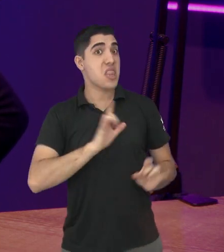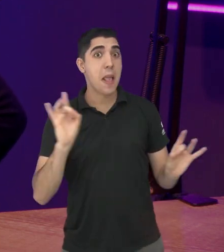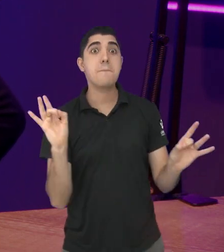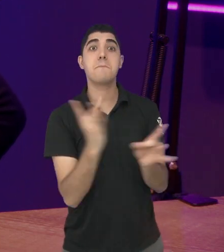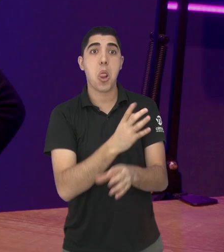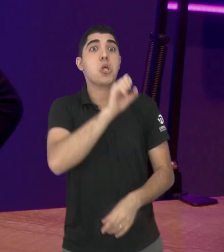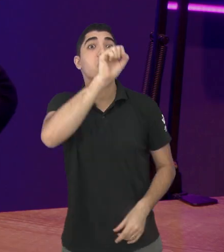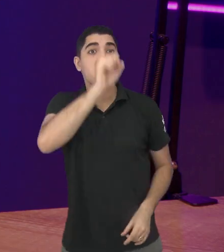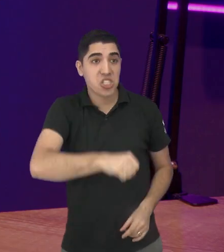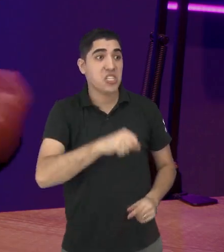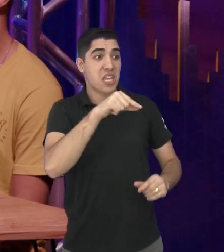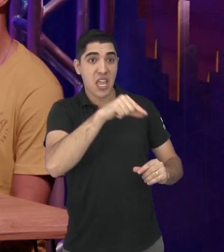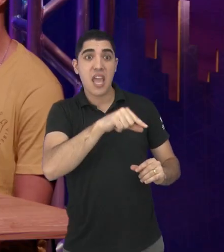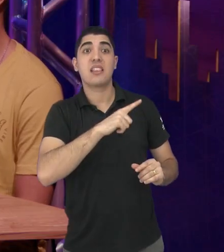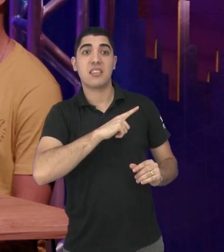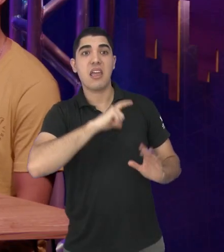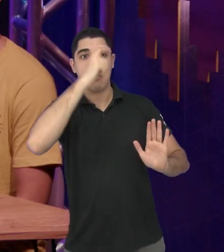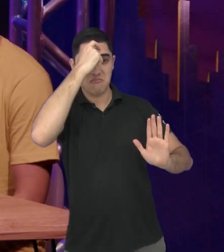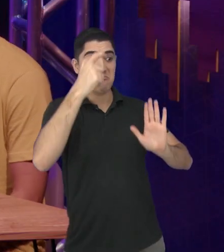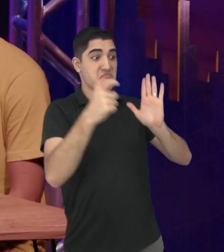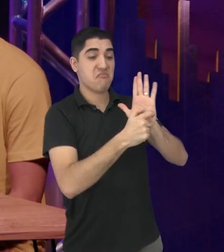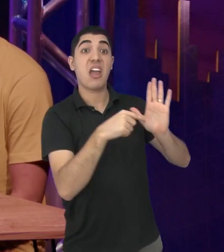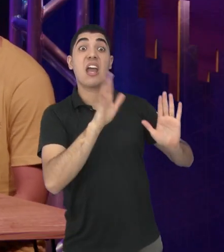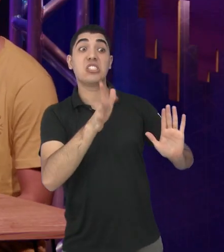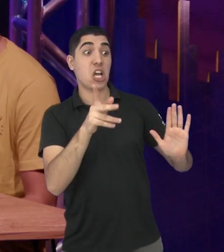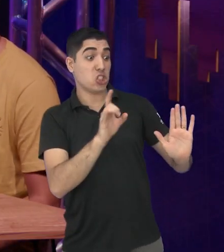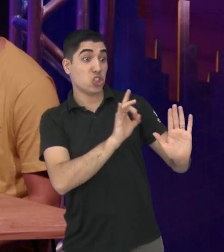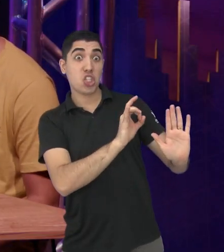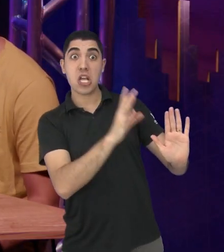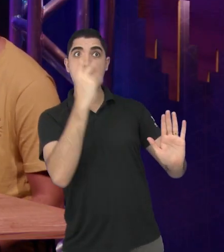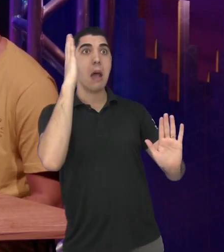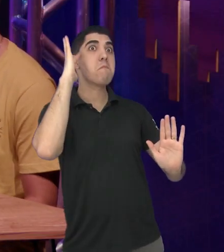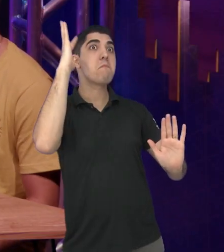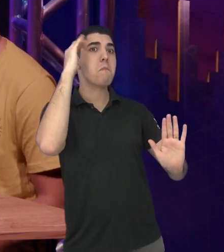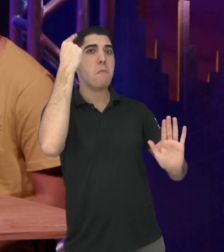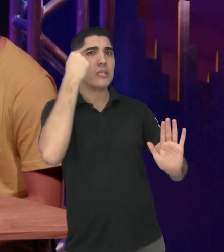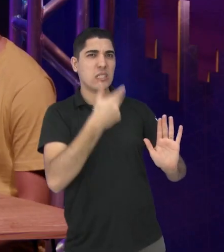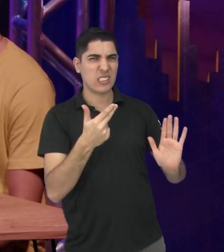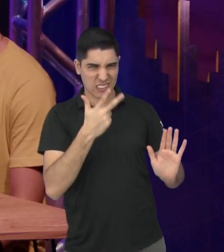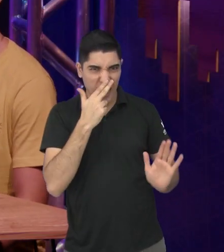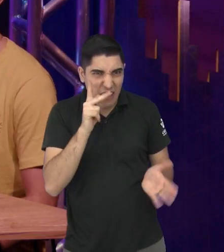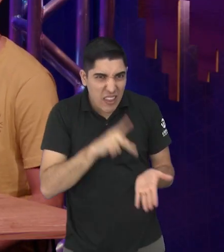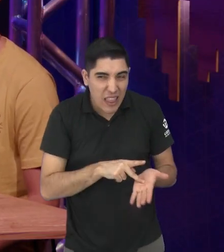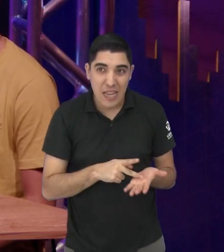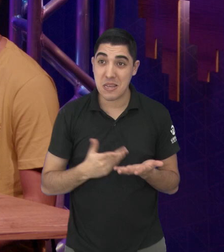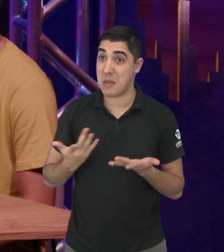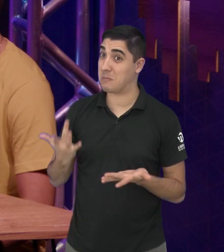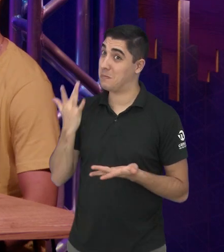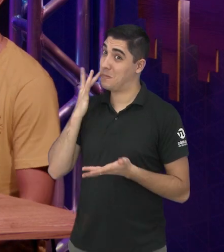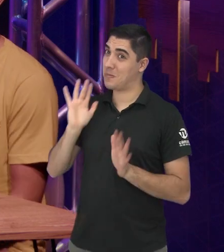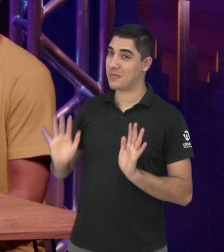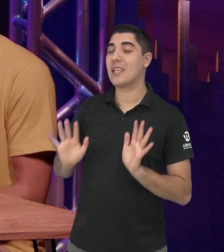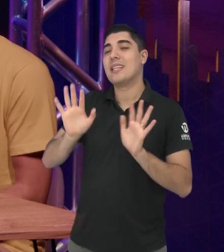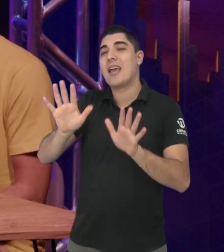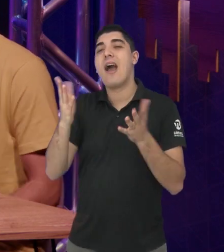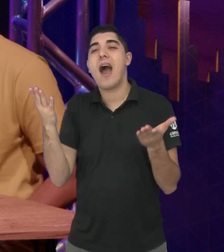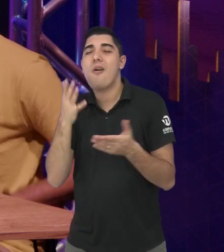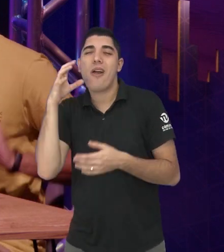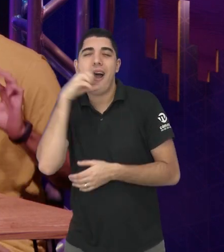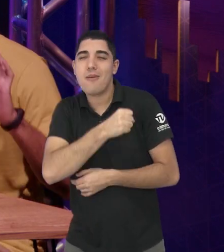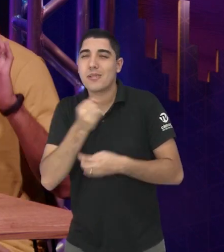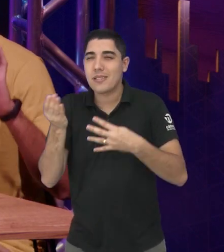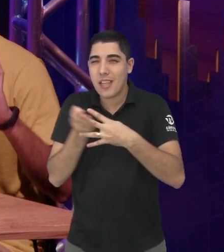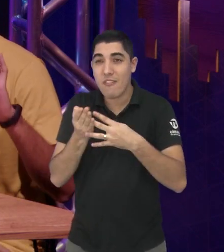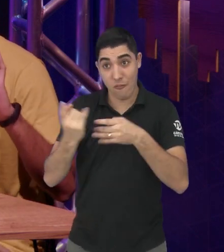existe. Olha então, só. assim... Será? Tá em existe, segredo? não existe? É isso. Não sabemos. Bem, gente, a gente vai